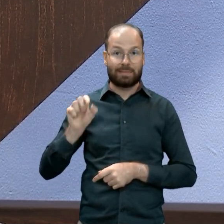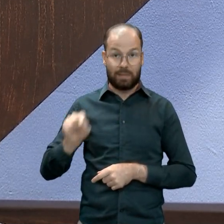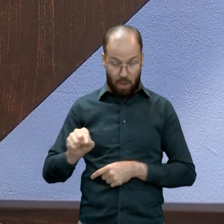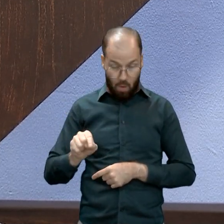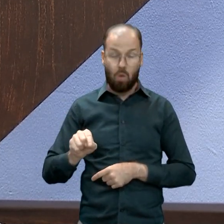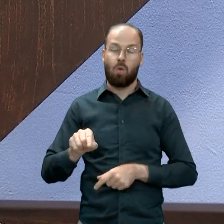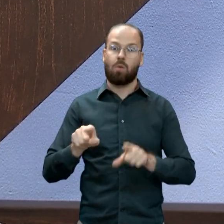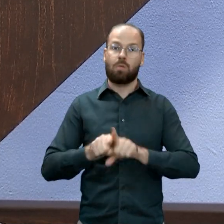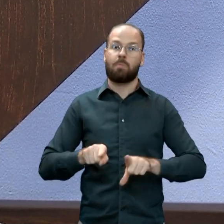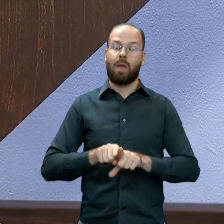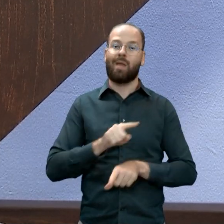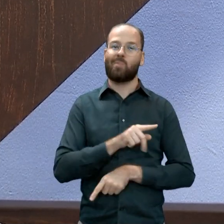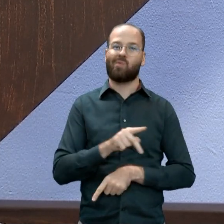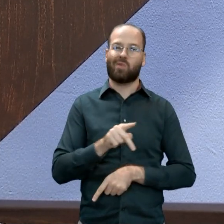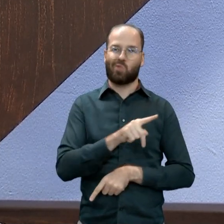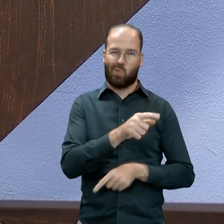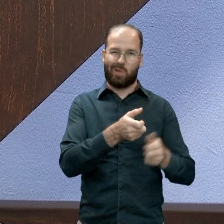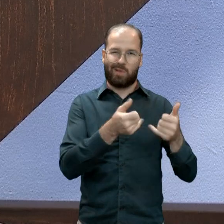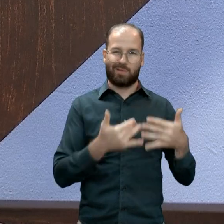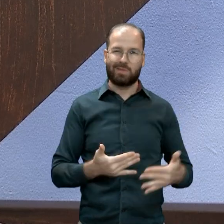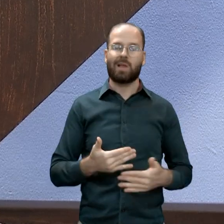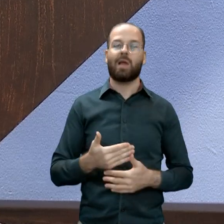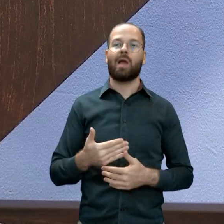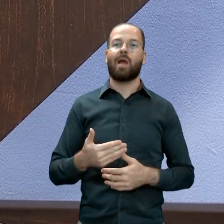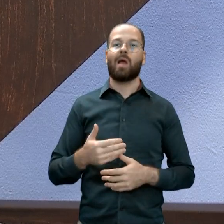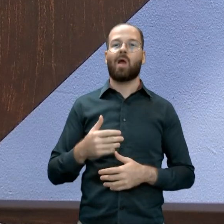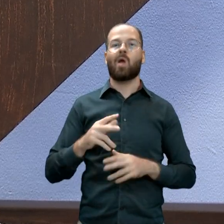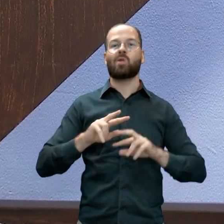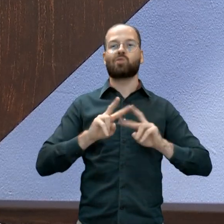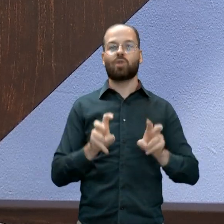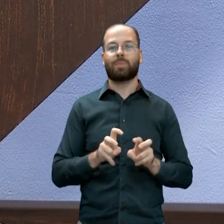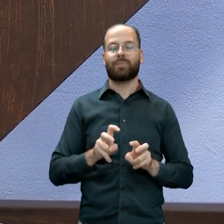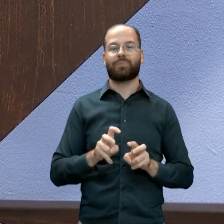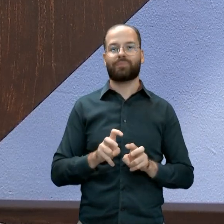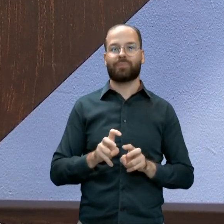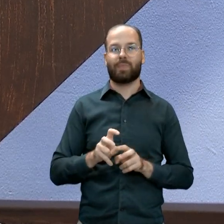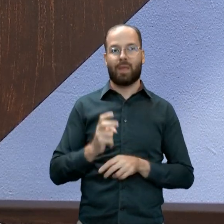o professor Oswaldo comentou, né, de inteligência